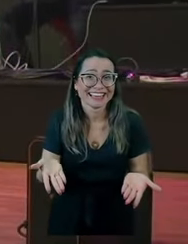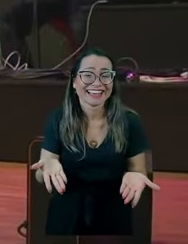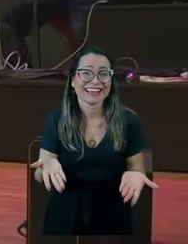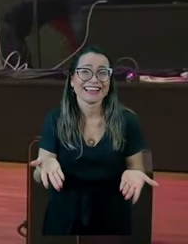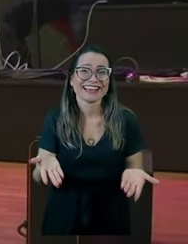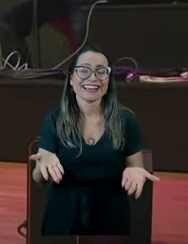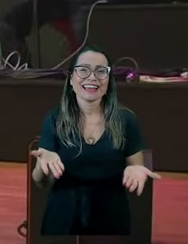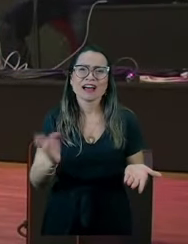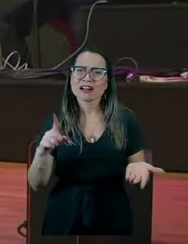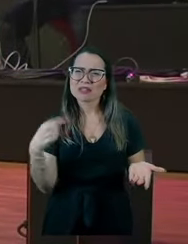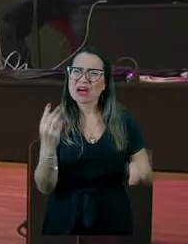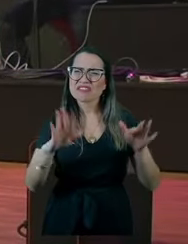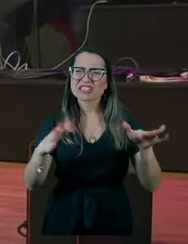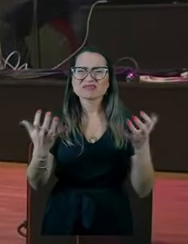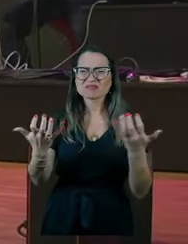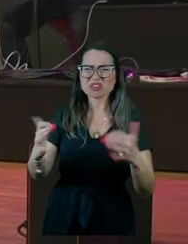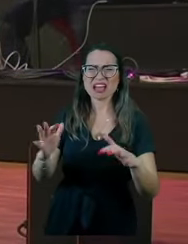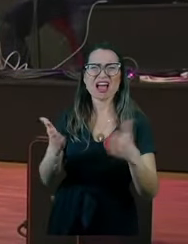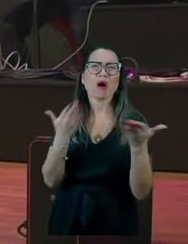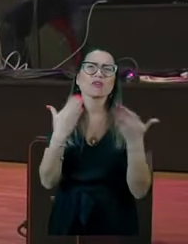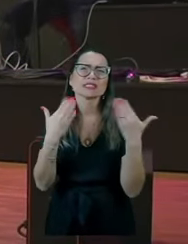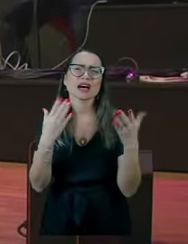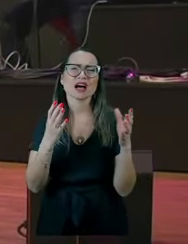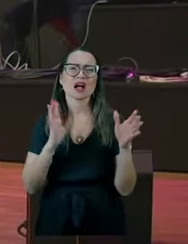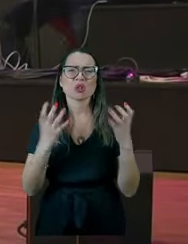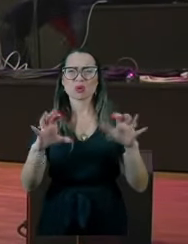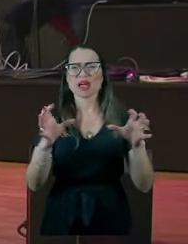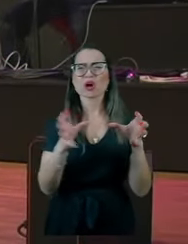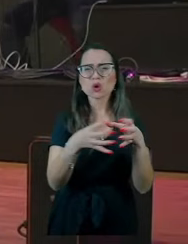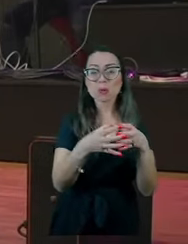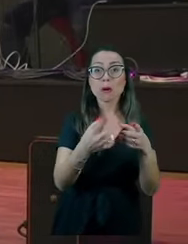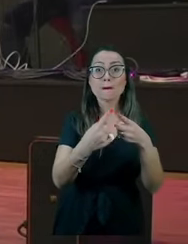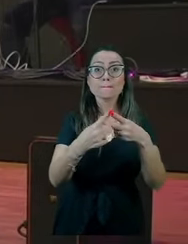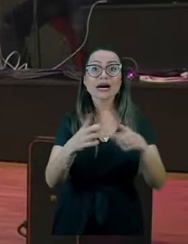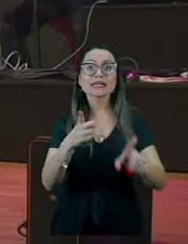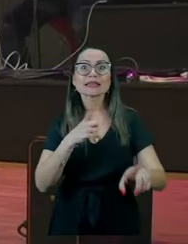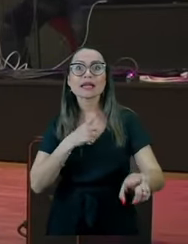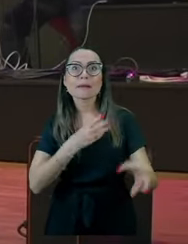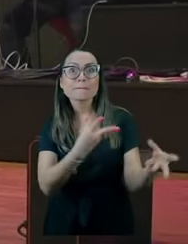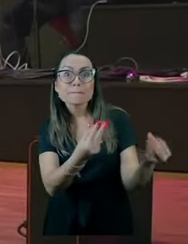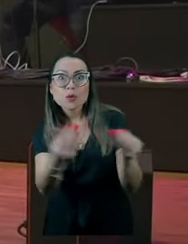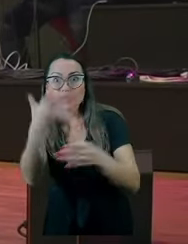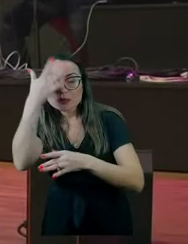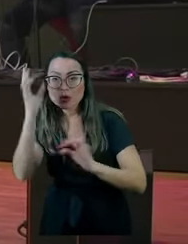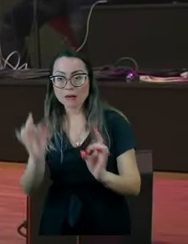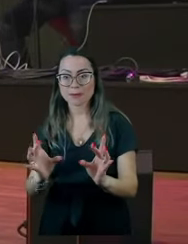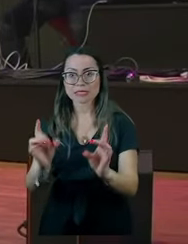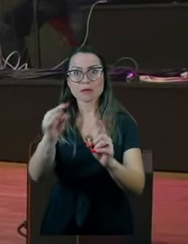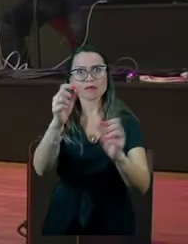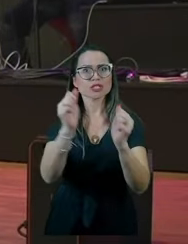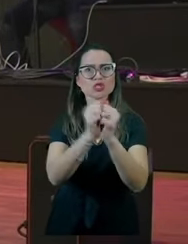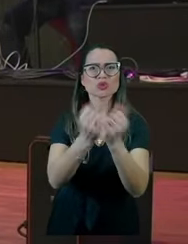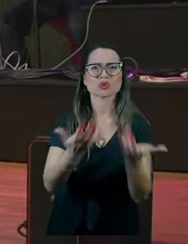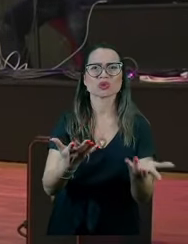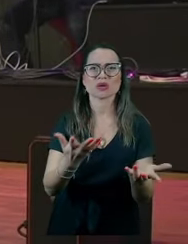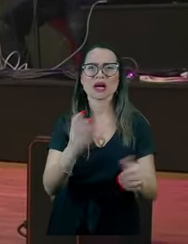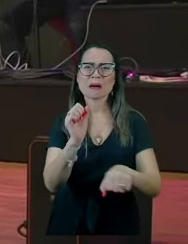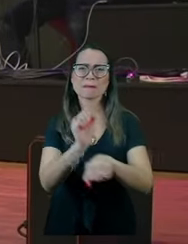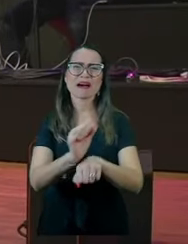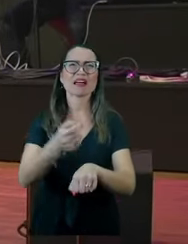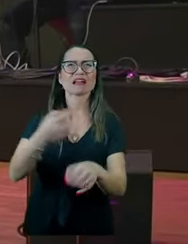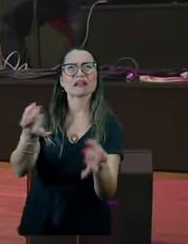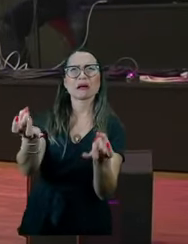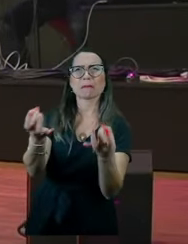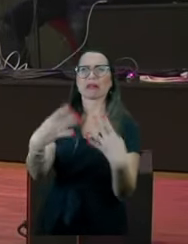do nada. Nossos momentos que a gente não quer. Mas tem tanta gente especial para você conhecer, para você estar junto. Para de se sentir rejeitado. Faz